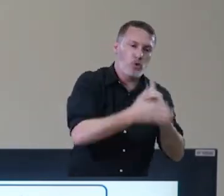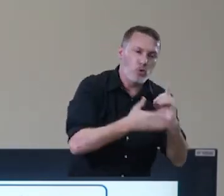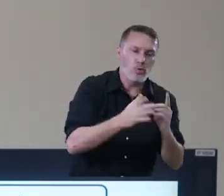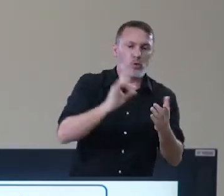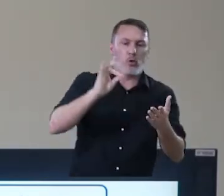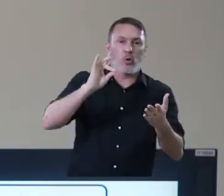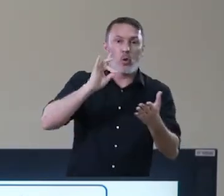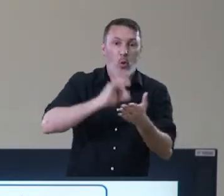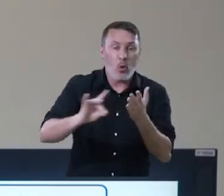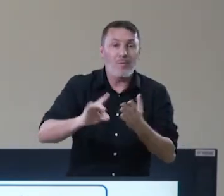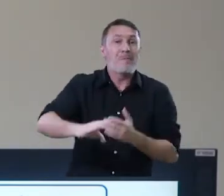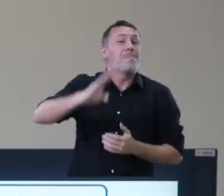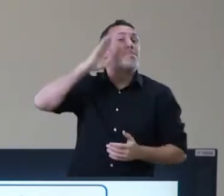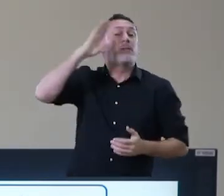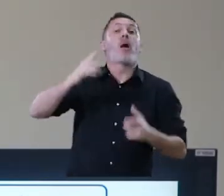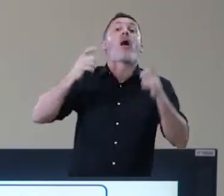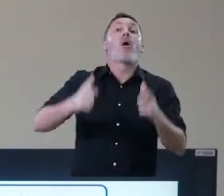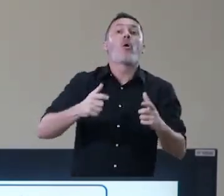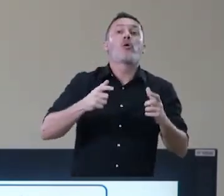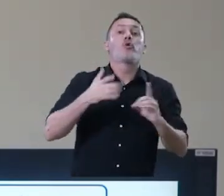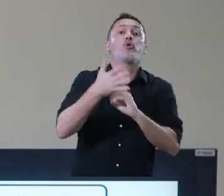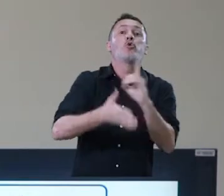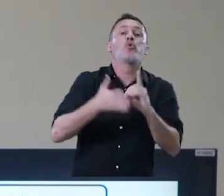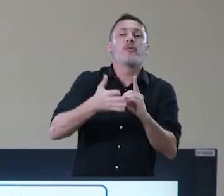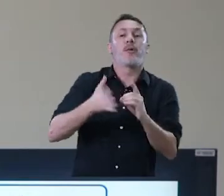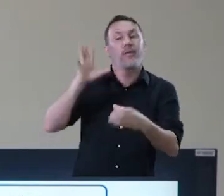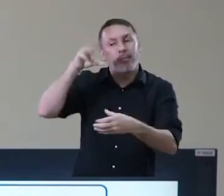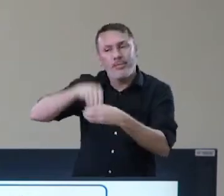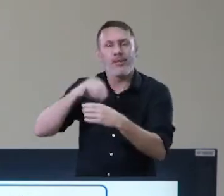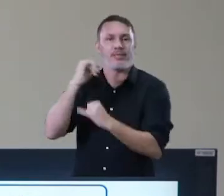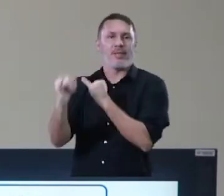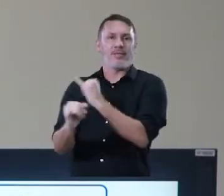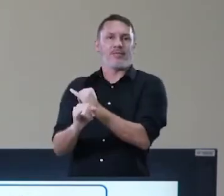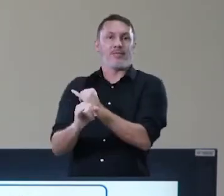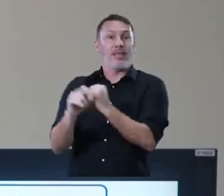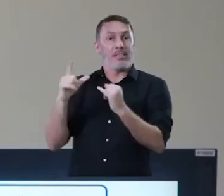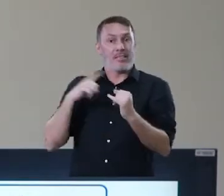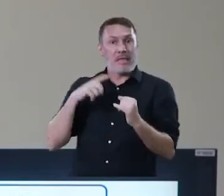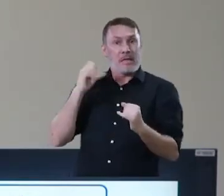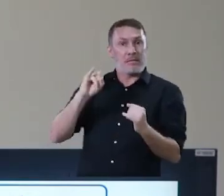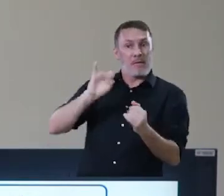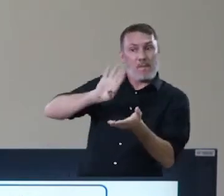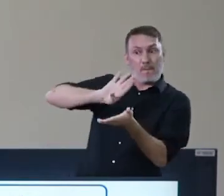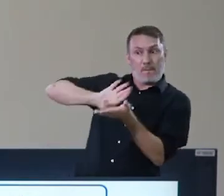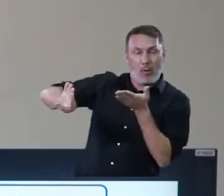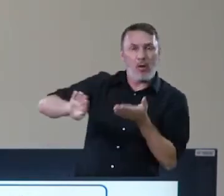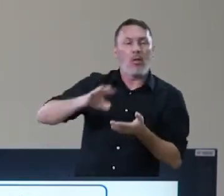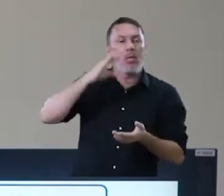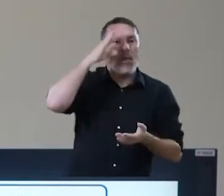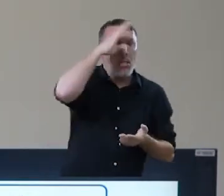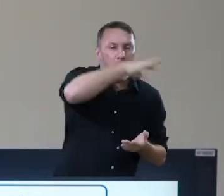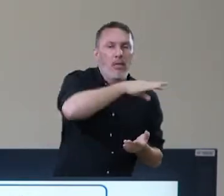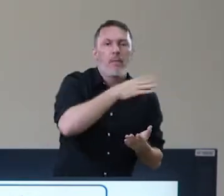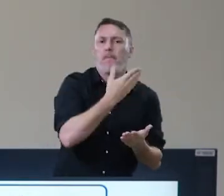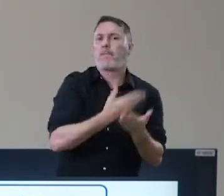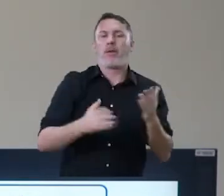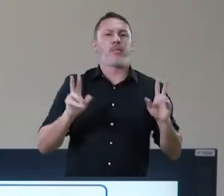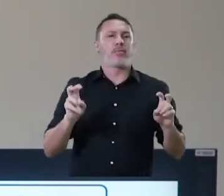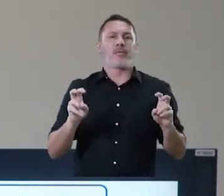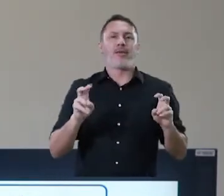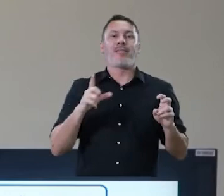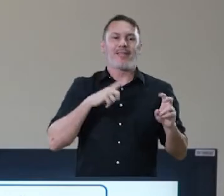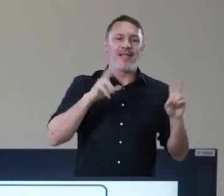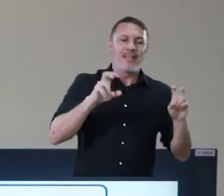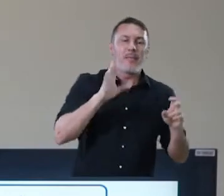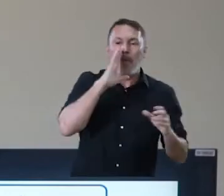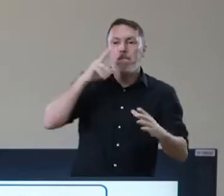principalmente aonde está acontecendo esse discurso de ódio, na internet. Porque se você abandona aquela frase, você corre o sério risco de tangenciar o tema.